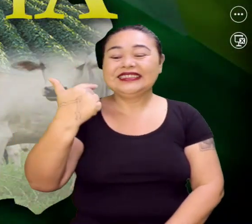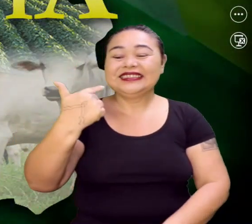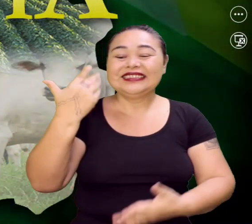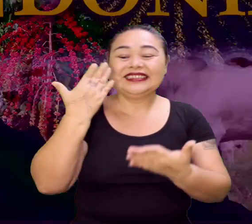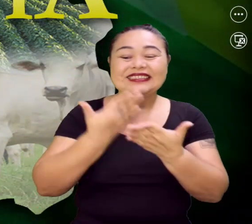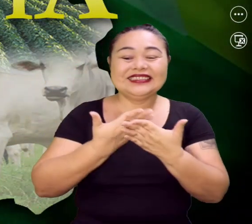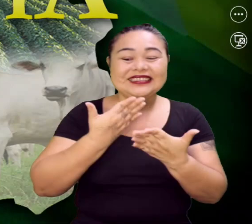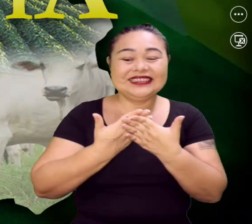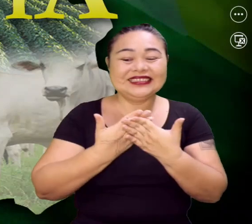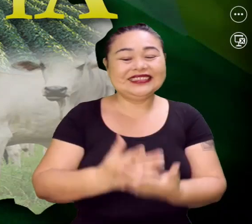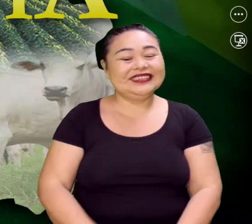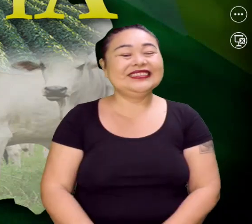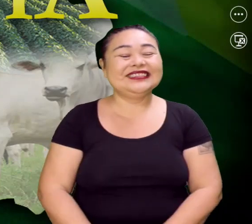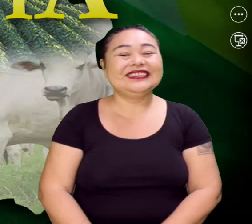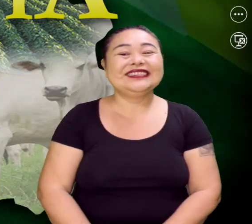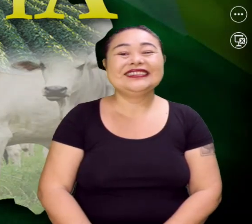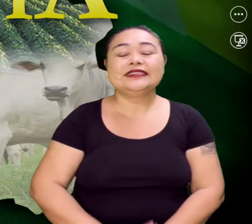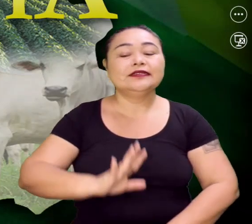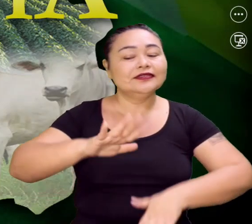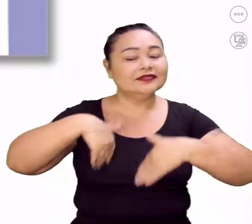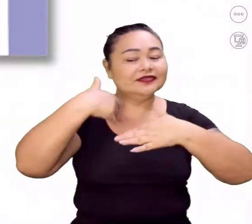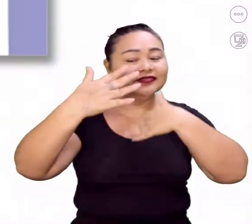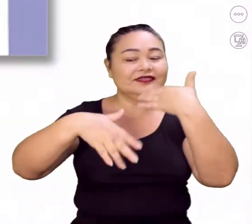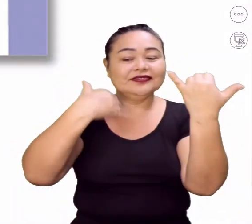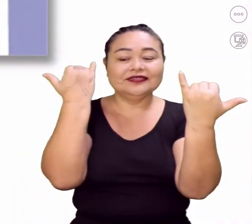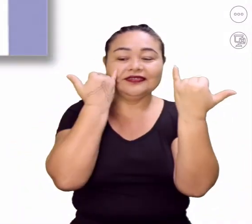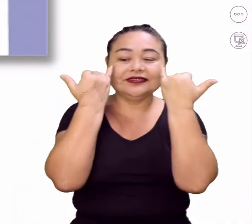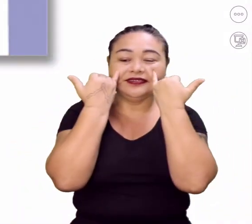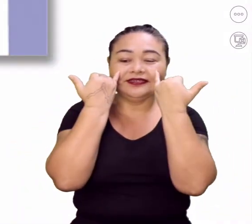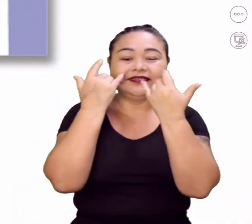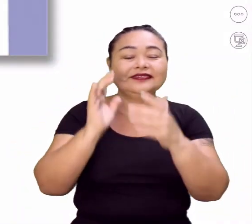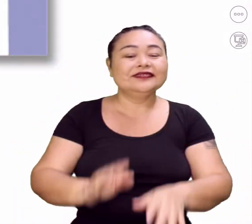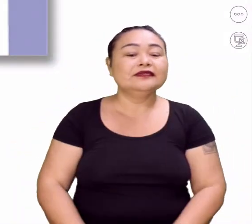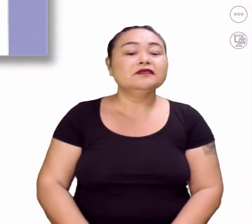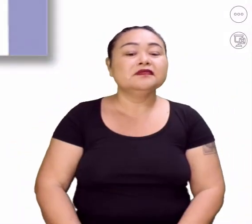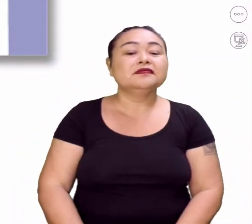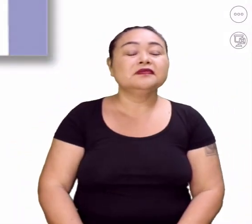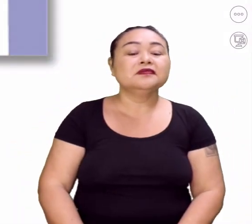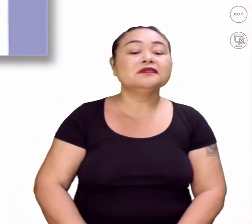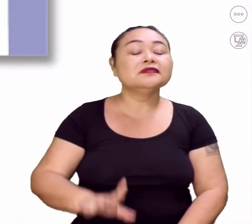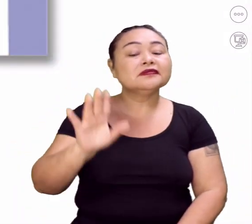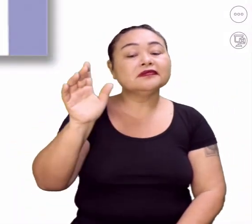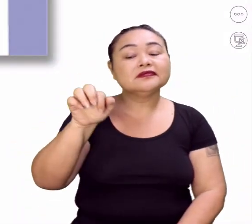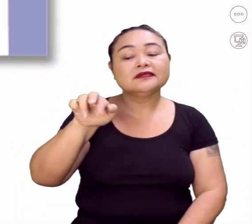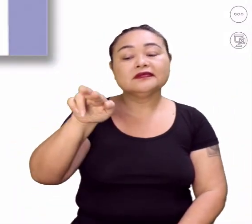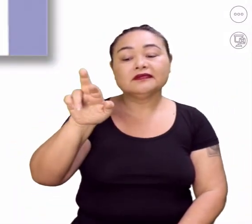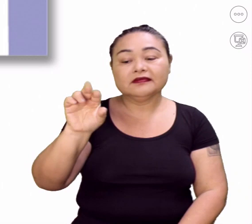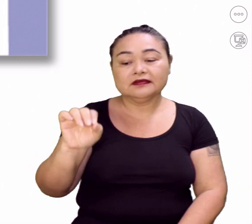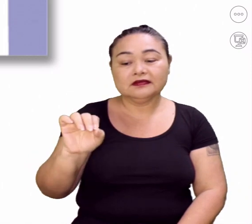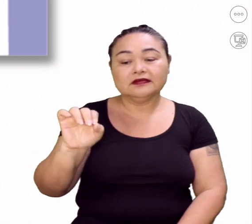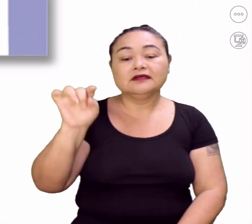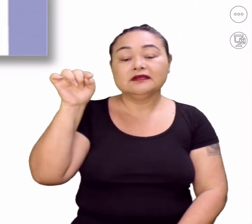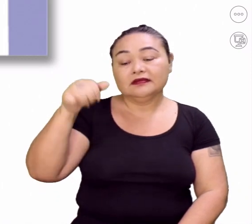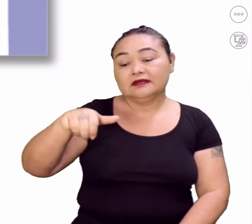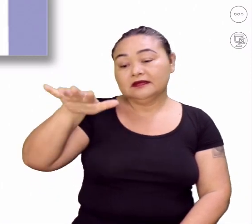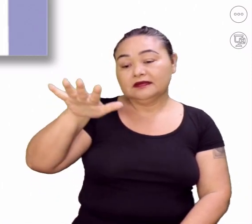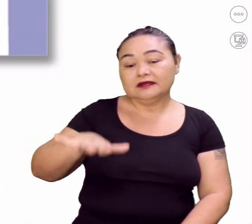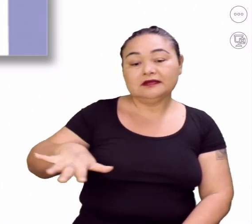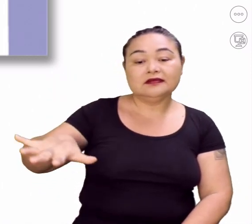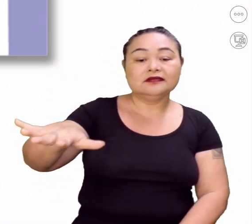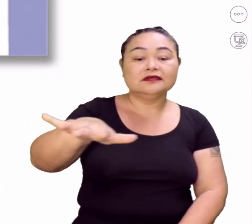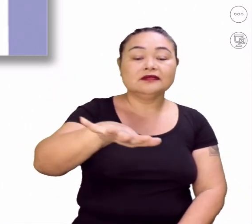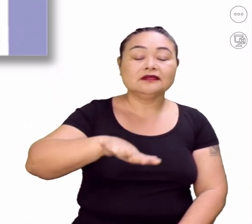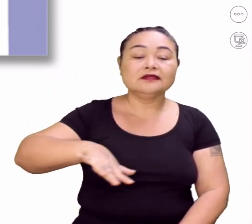professor Jorge? É isso aí. Vamos avançando para mais informações. Rogério, a gente está na área de